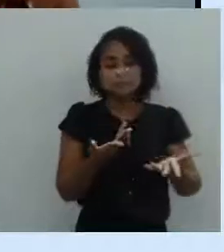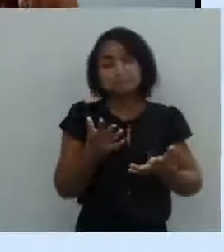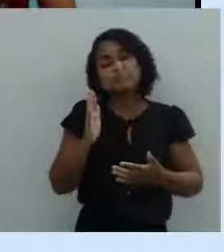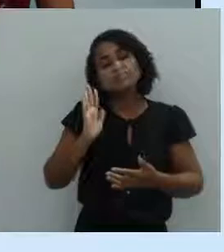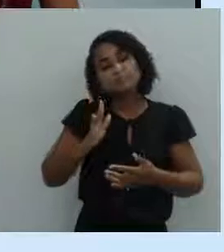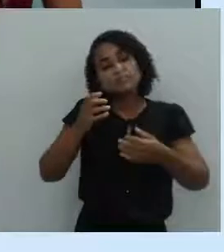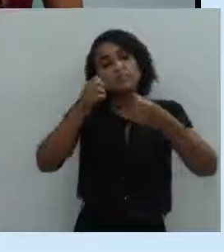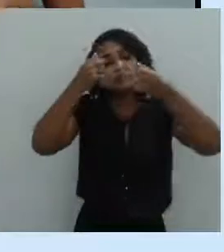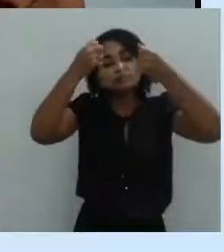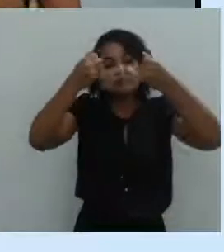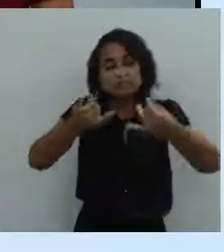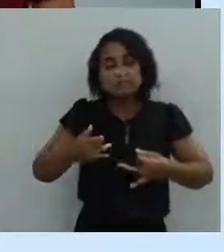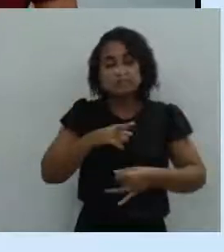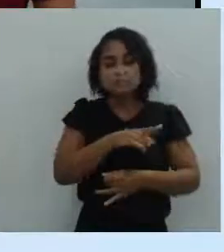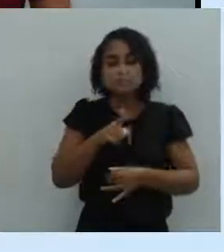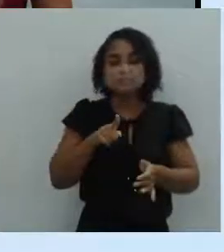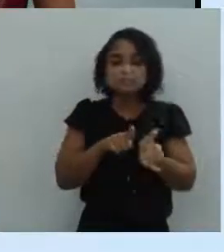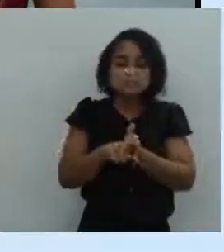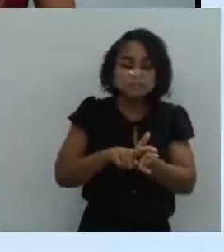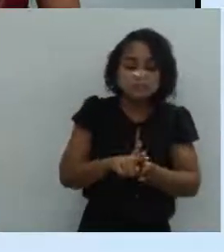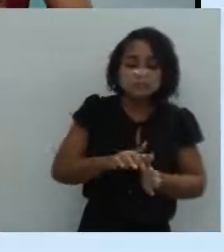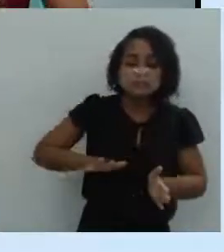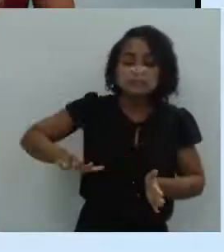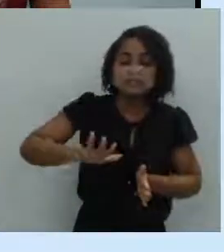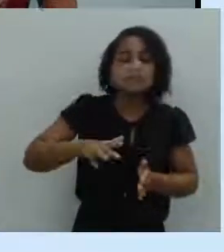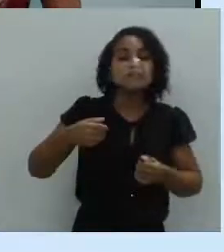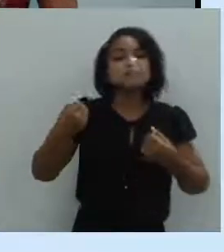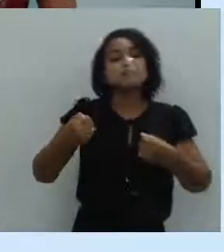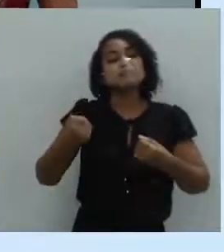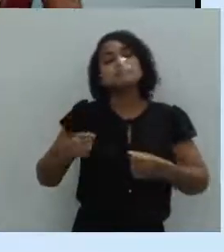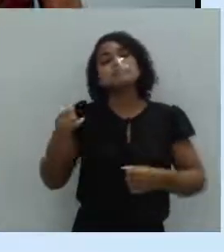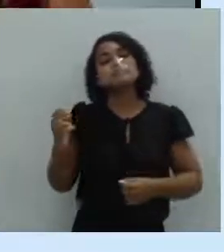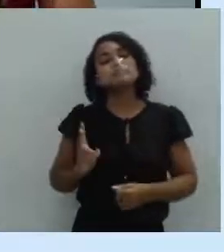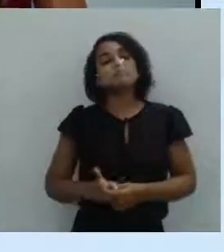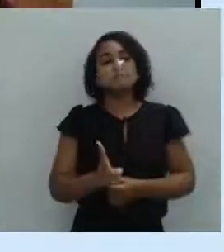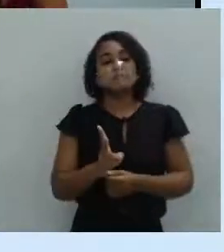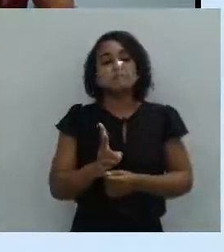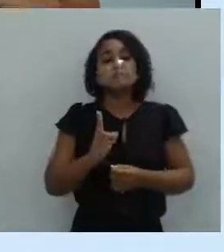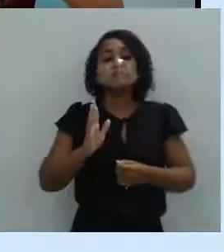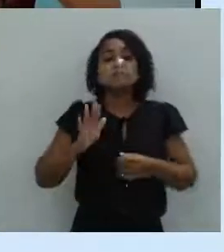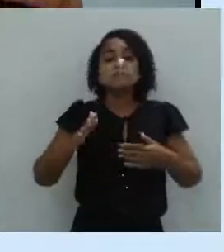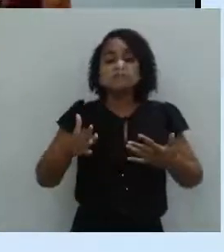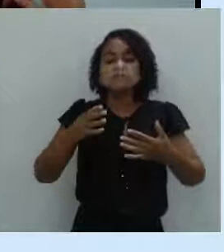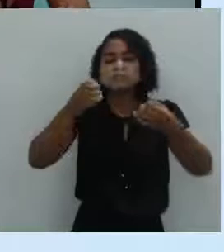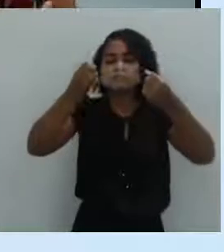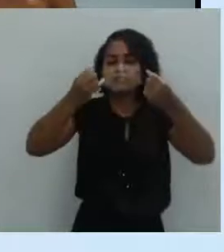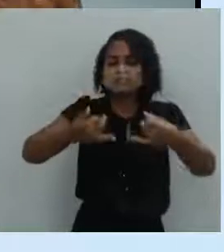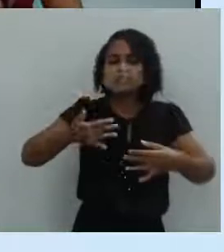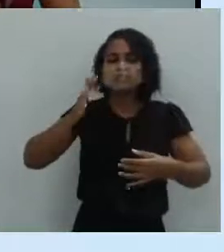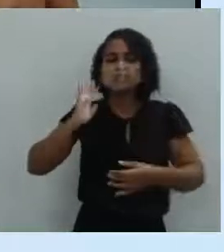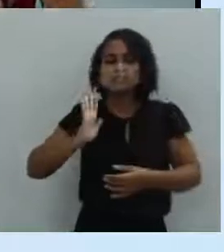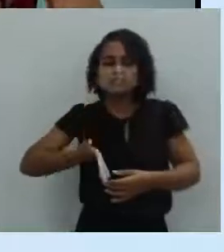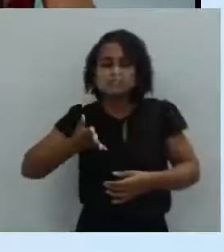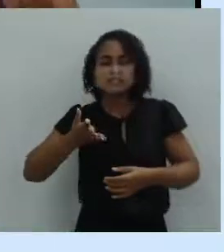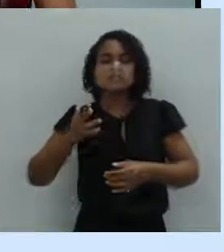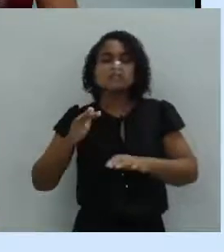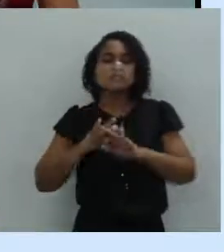eu tinha dito a vocês, a pesquisa de campo é necessária sempre. Como eu falei, todas as vezes que a gente